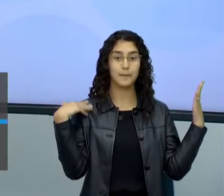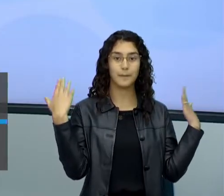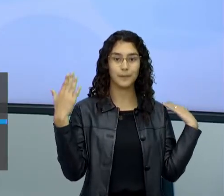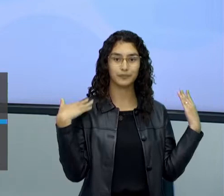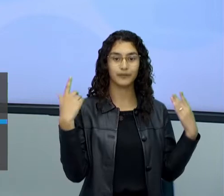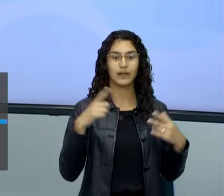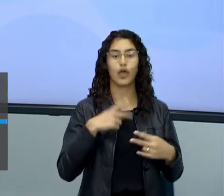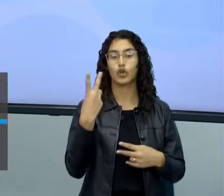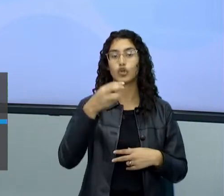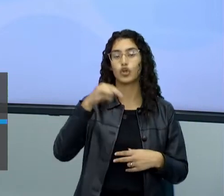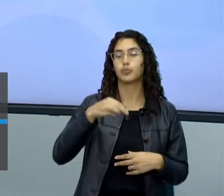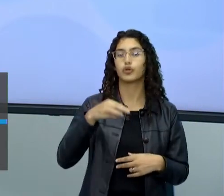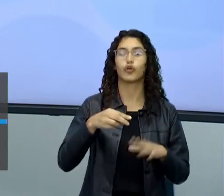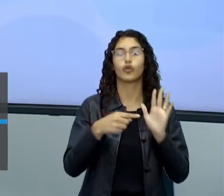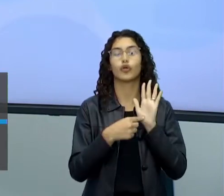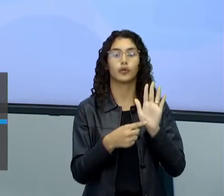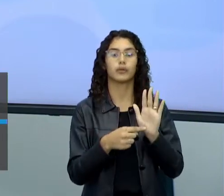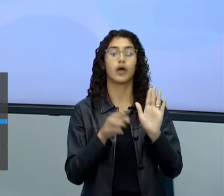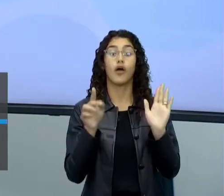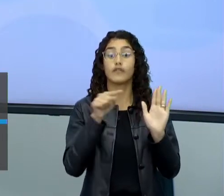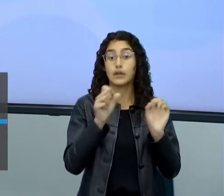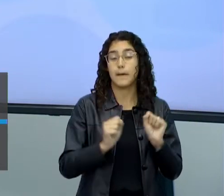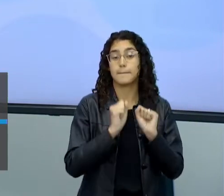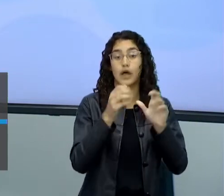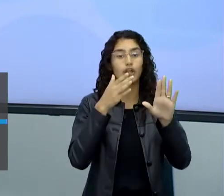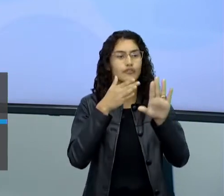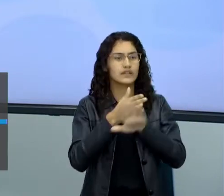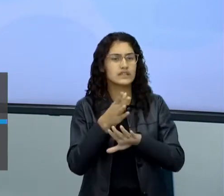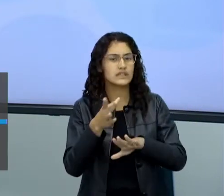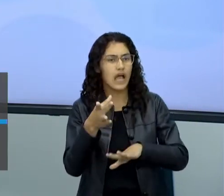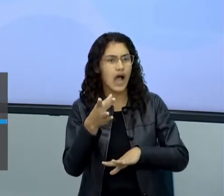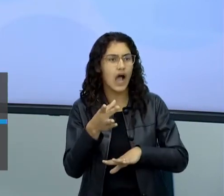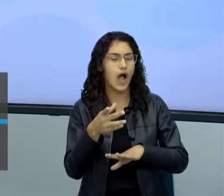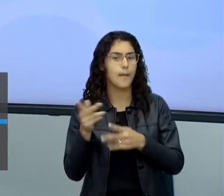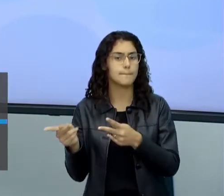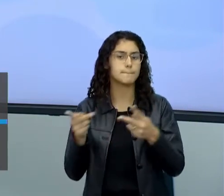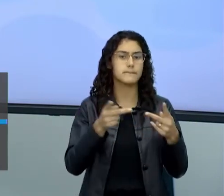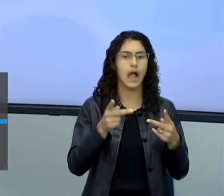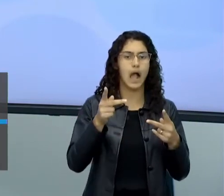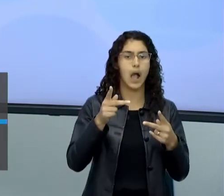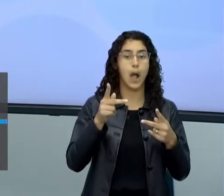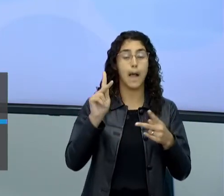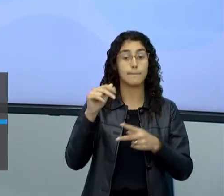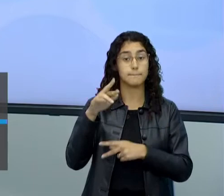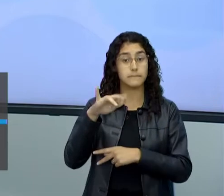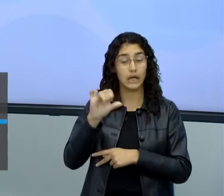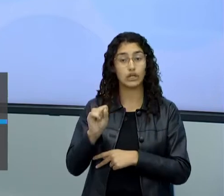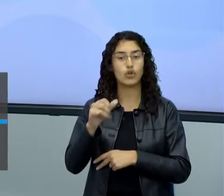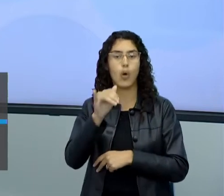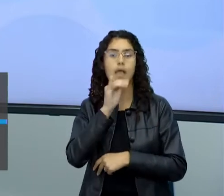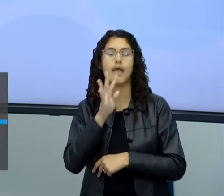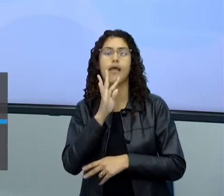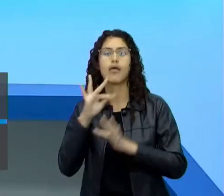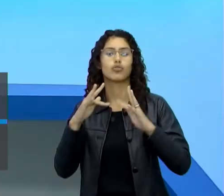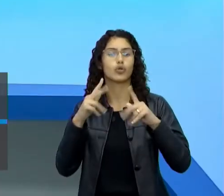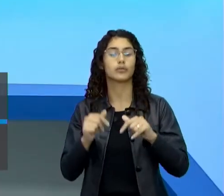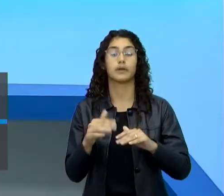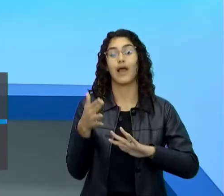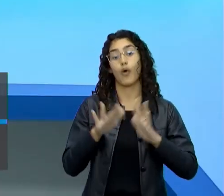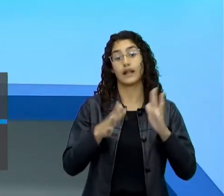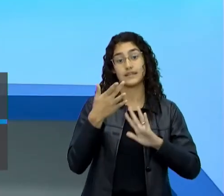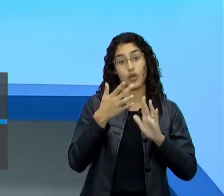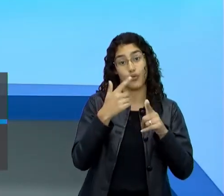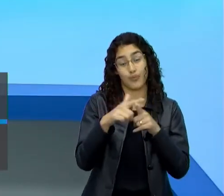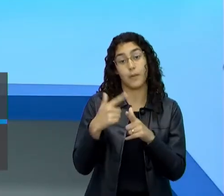dois minutinhos em que, olha, você pode visitar Paris, conhecer Exatamente. O Louvre e tal. Será que eles apontam? Mesmo acontecendo de vez em quando